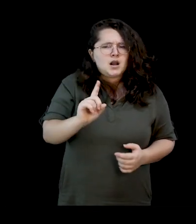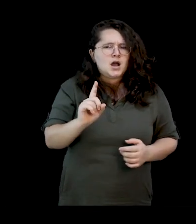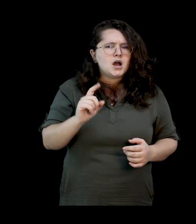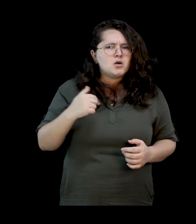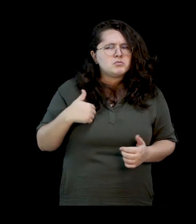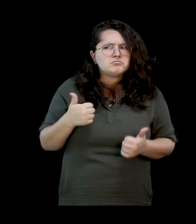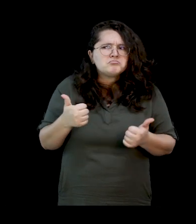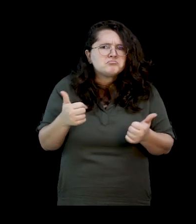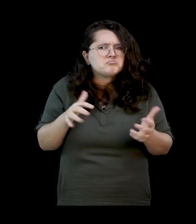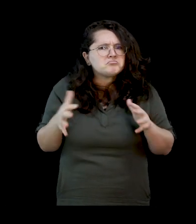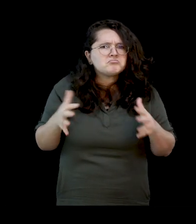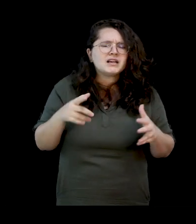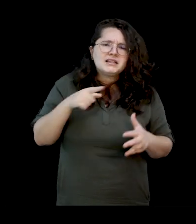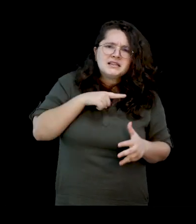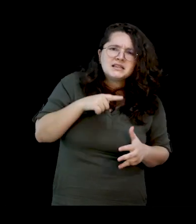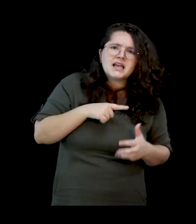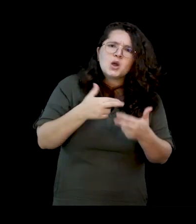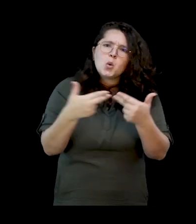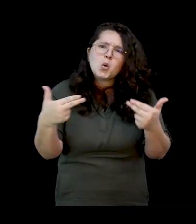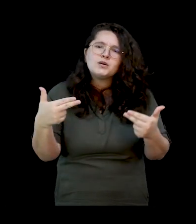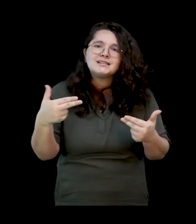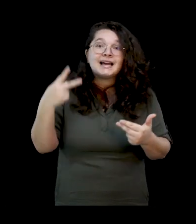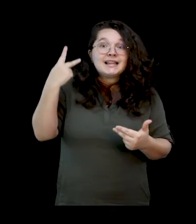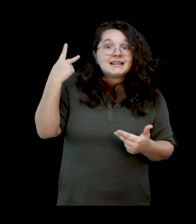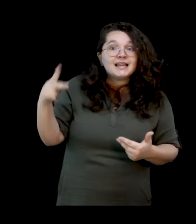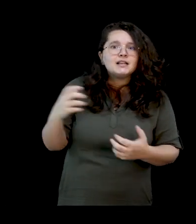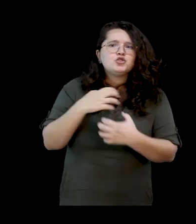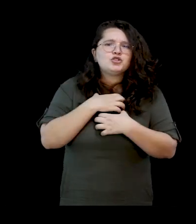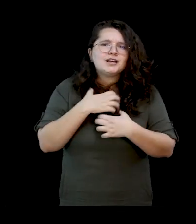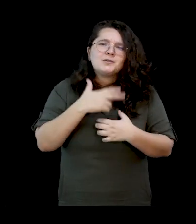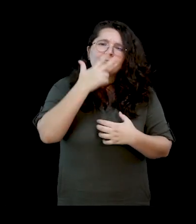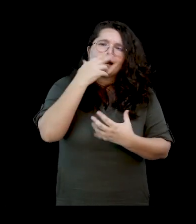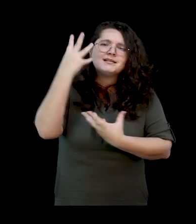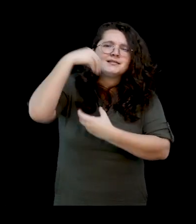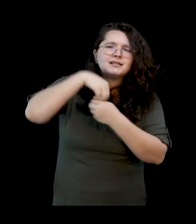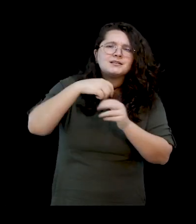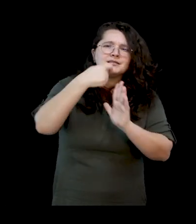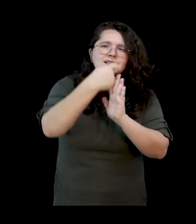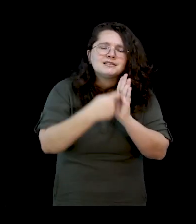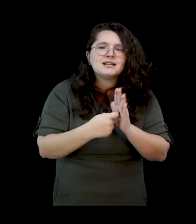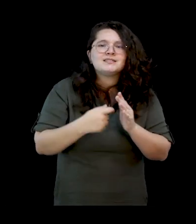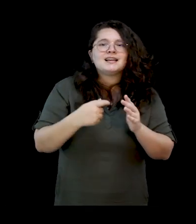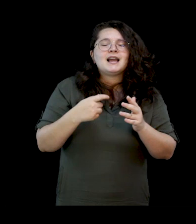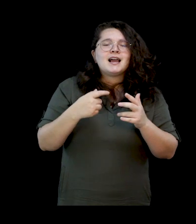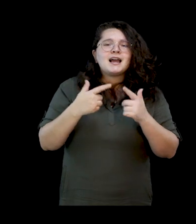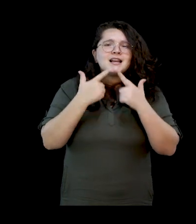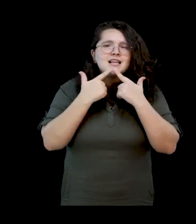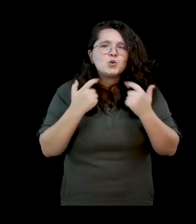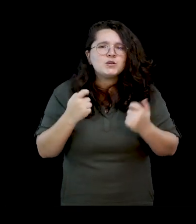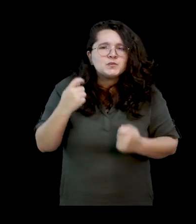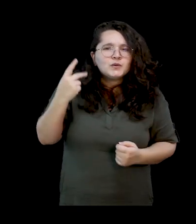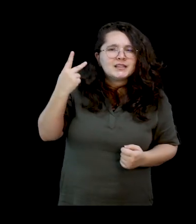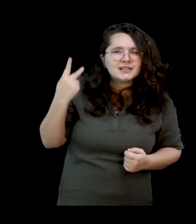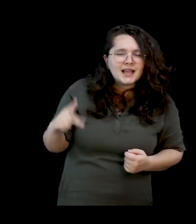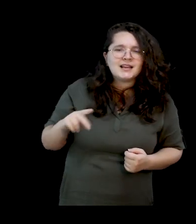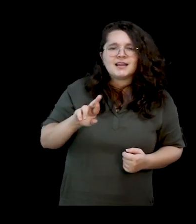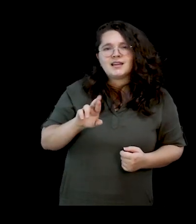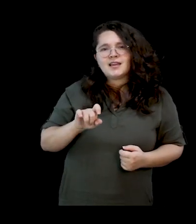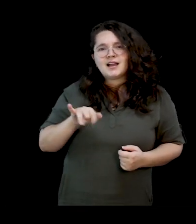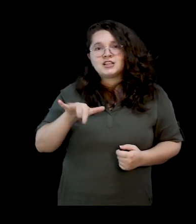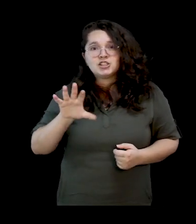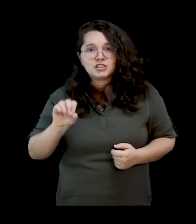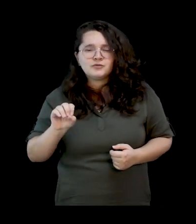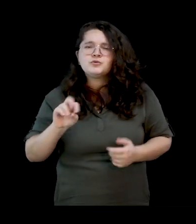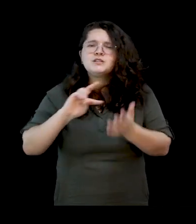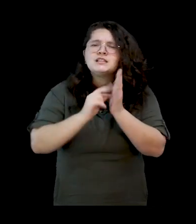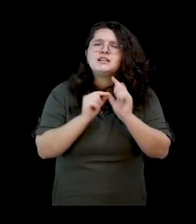alguma coisa no Zimmel de pessimismo, é mais no sentido do niilismo reativo do Nietzsche, não é? Ele sabe onde